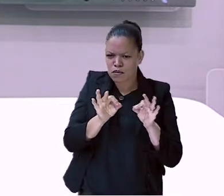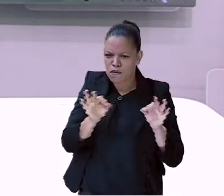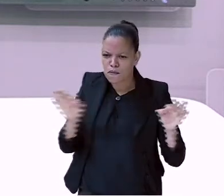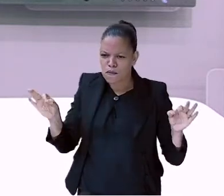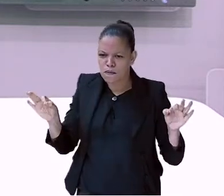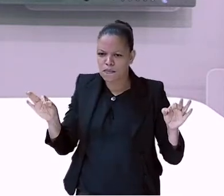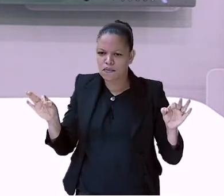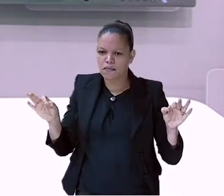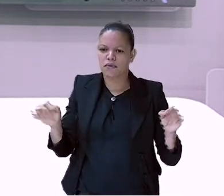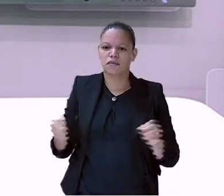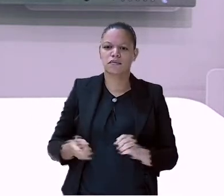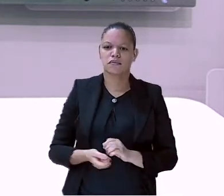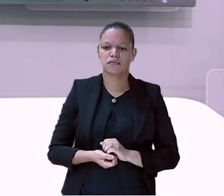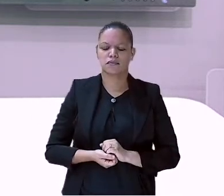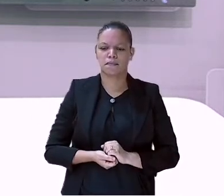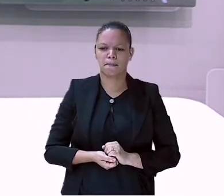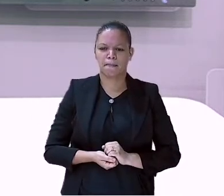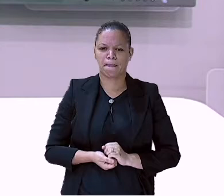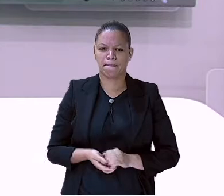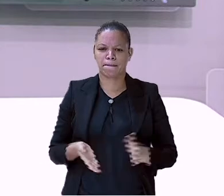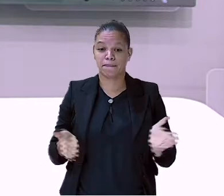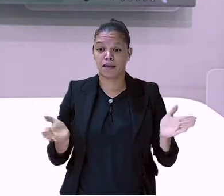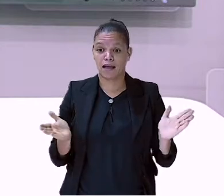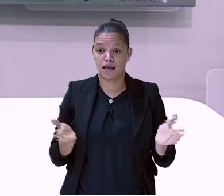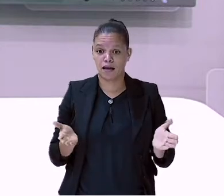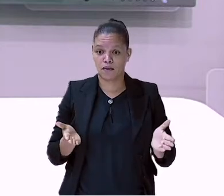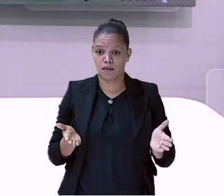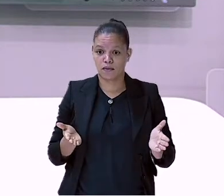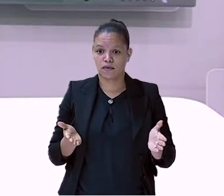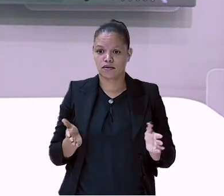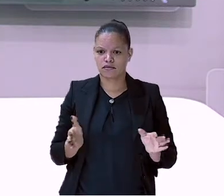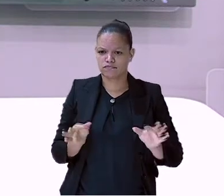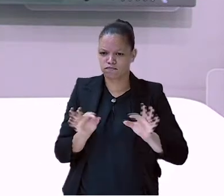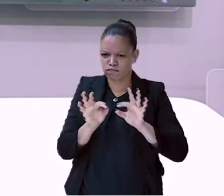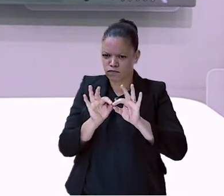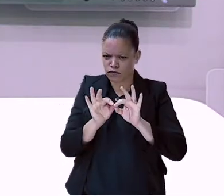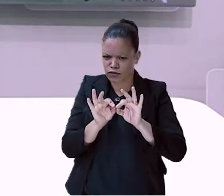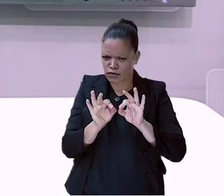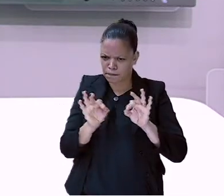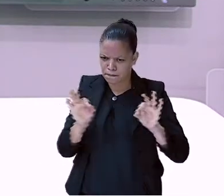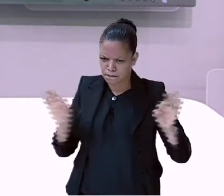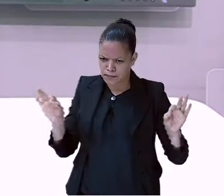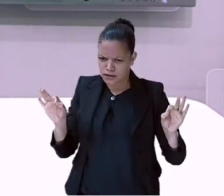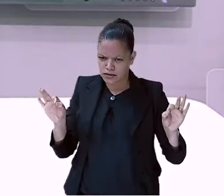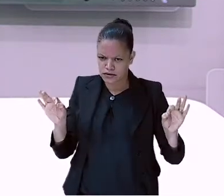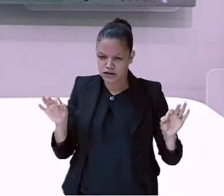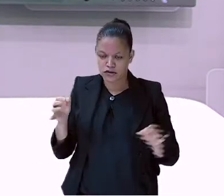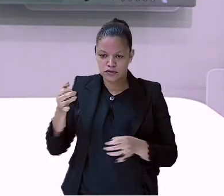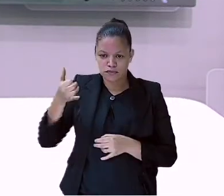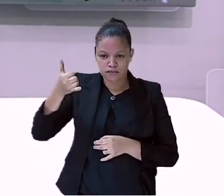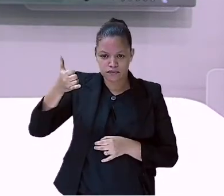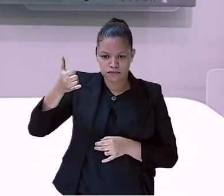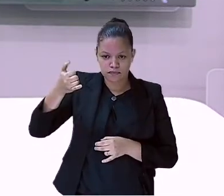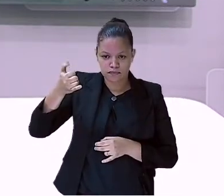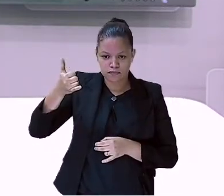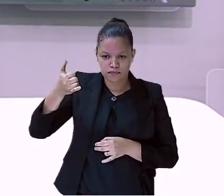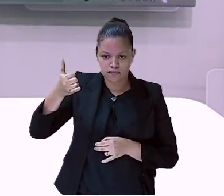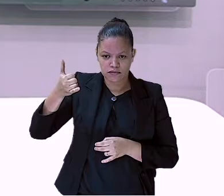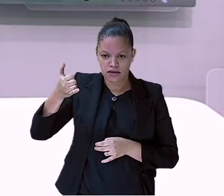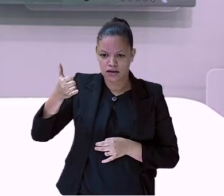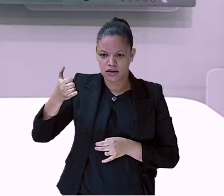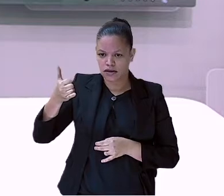Agora, eu vou estar medindo aqui com vocês a nossa caneta. Então, eu também vou dar princípio, né?